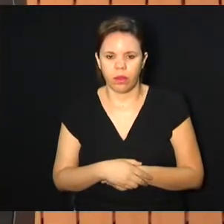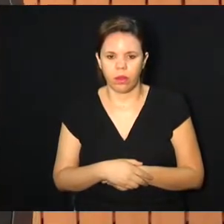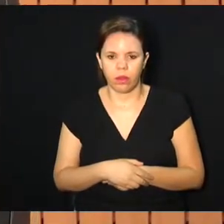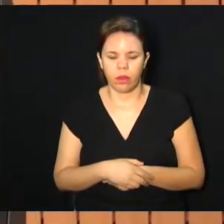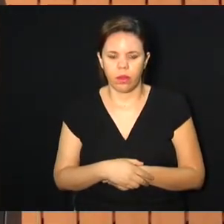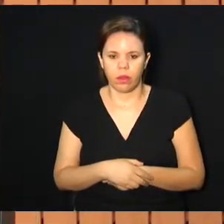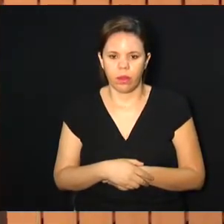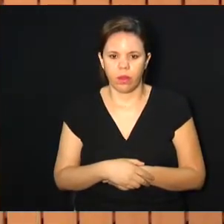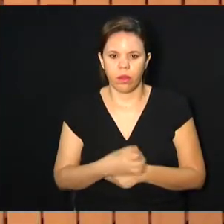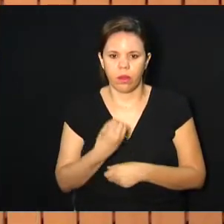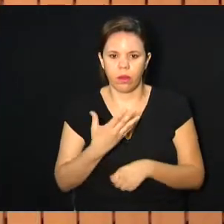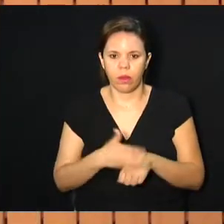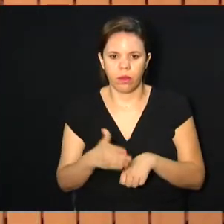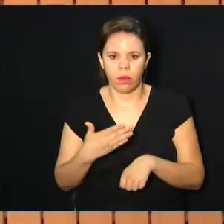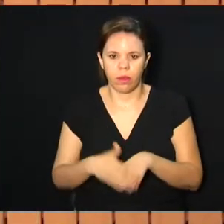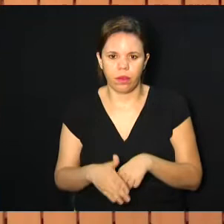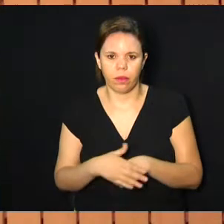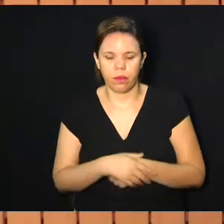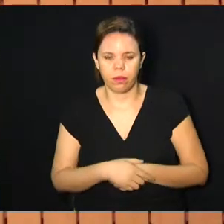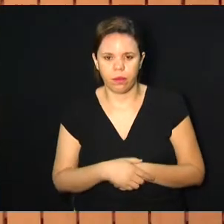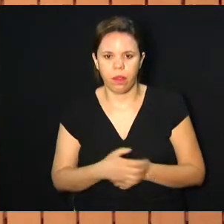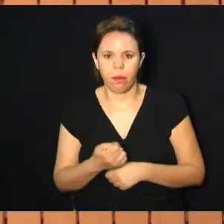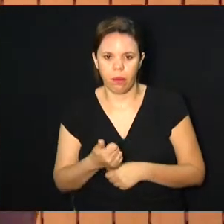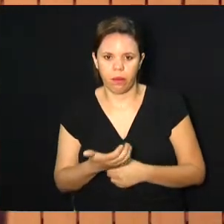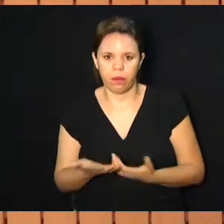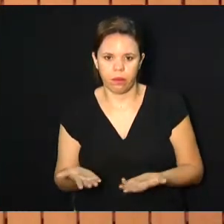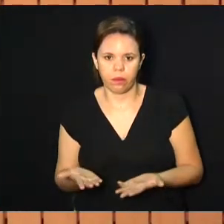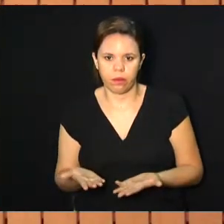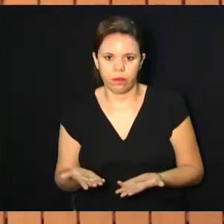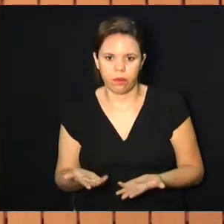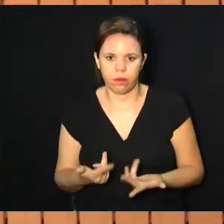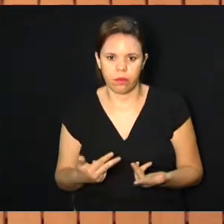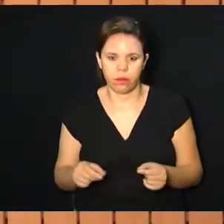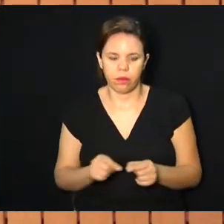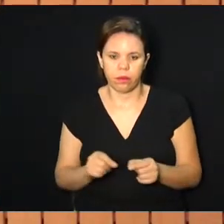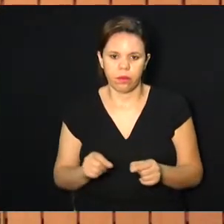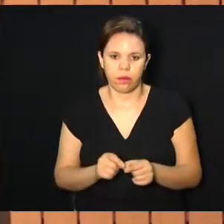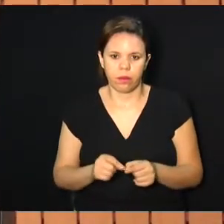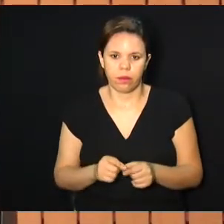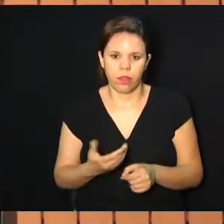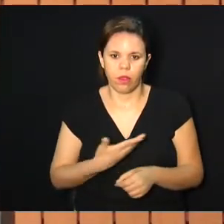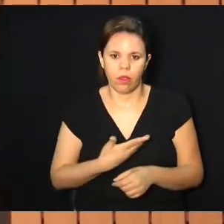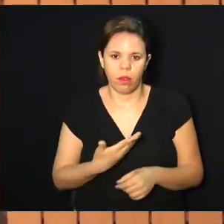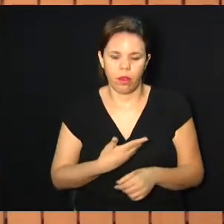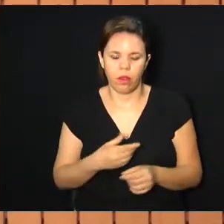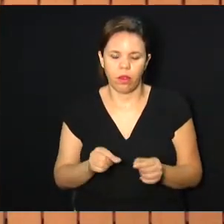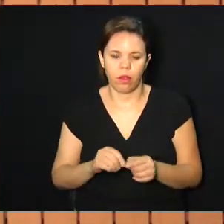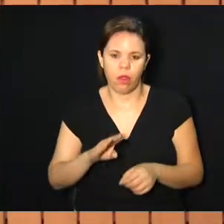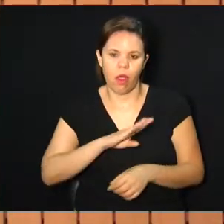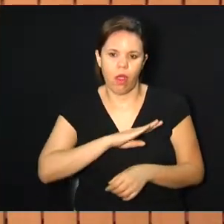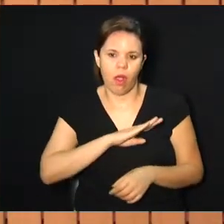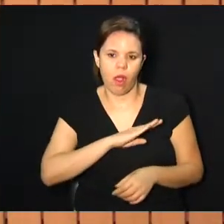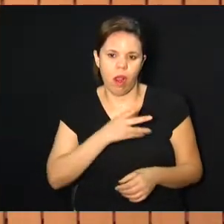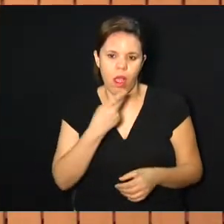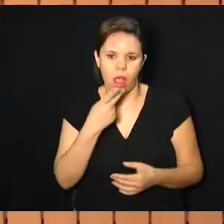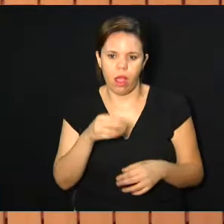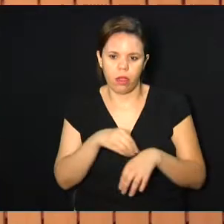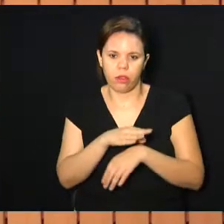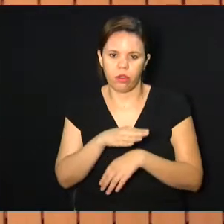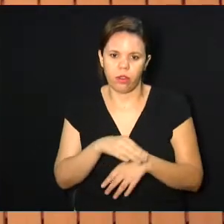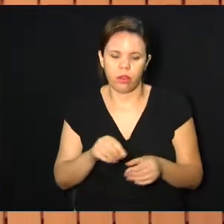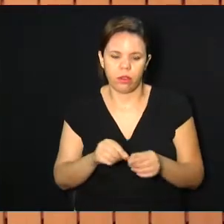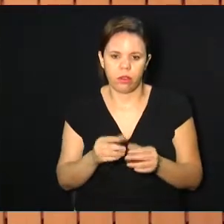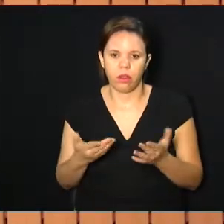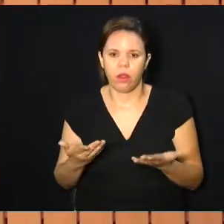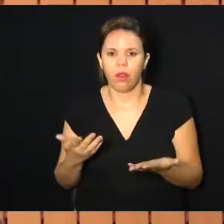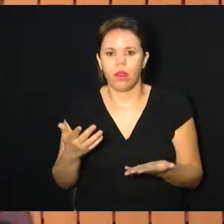perguntou de boas práticas, tem bastante pouco, tem algumas de fora, um colega trouxe, eu não lembro qual